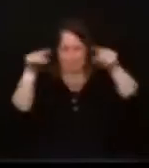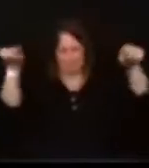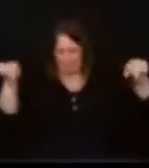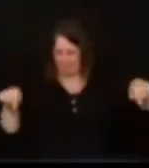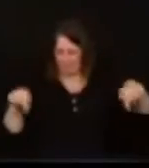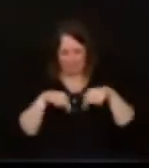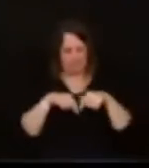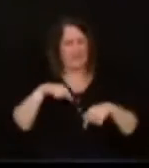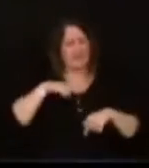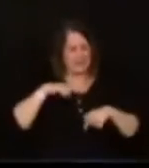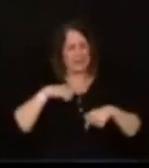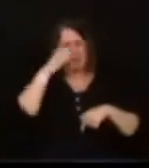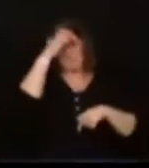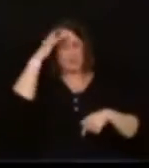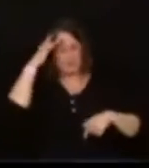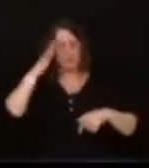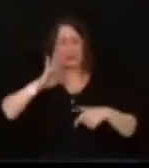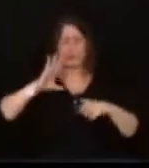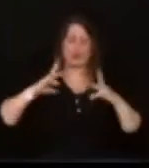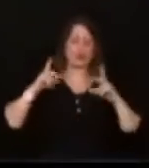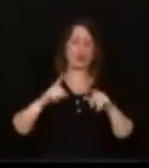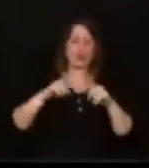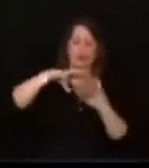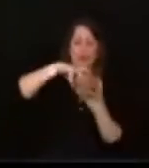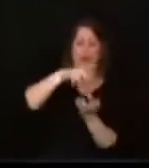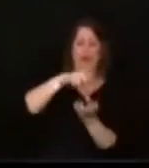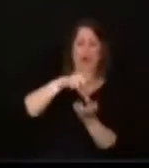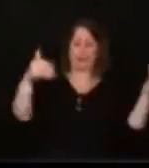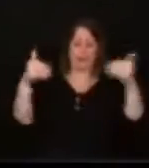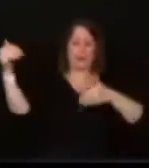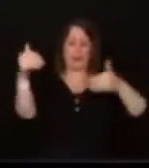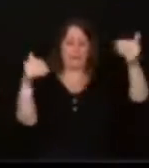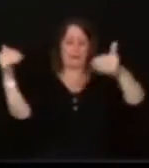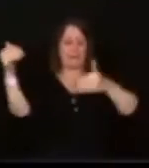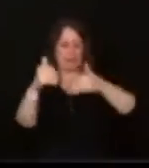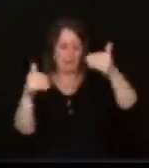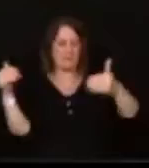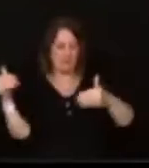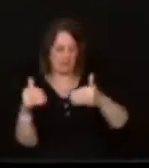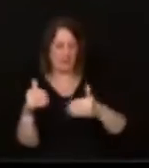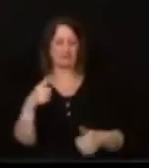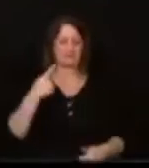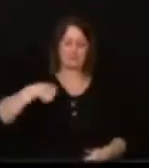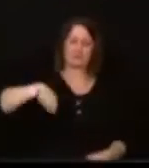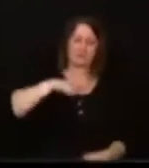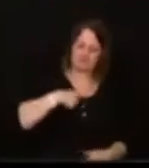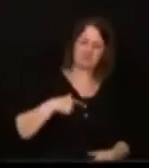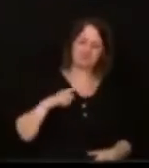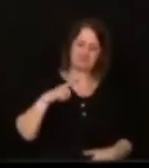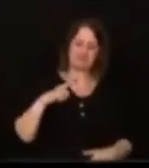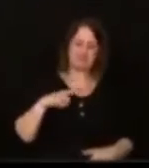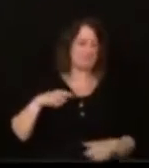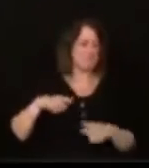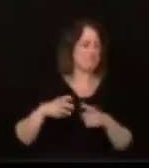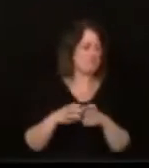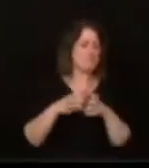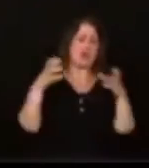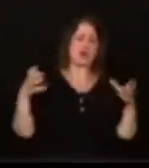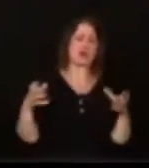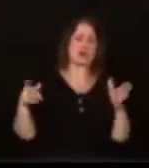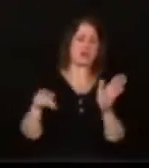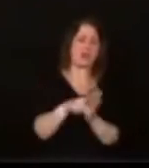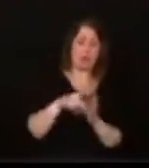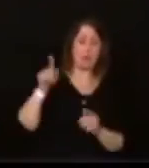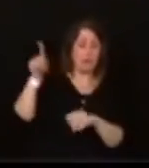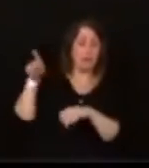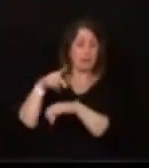existe gente de todos os lugares do mundo. Temos grandes colônias, muitas maiores até que os seus próprios